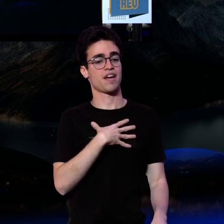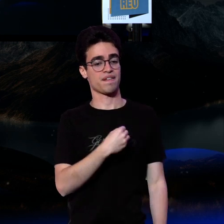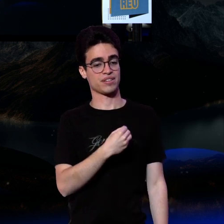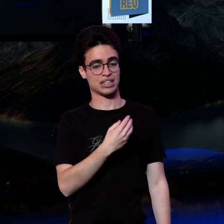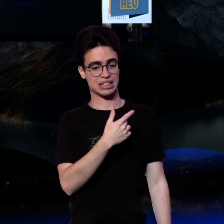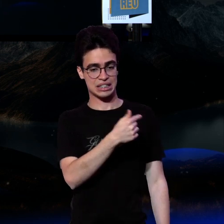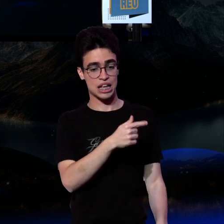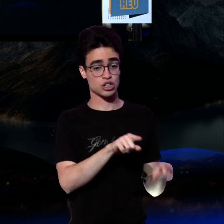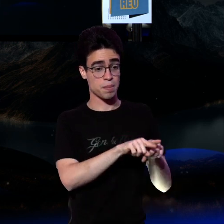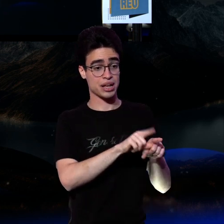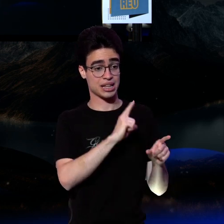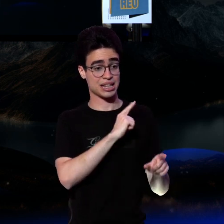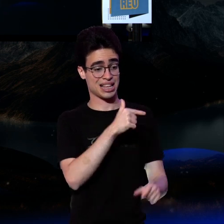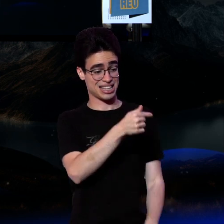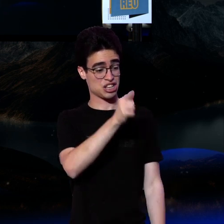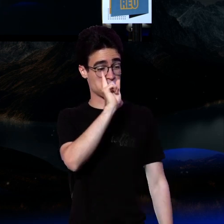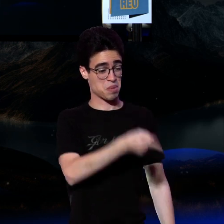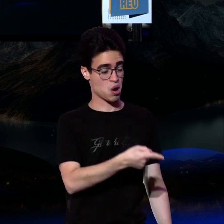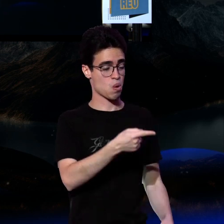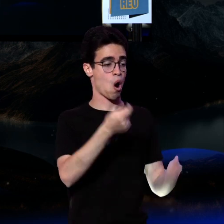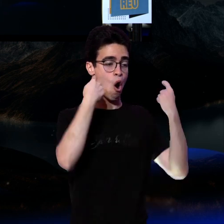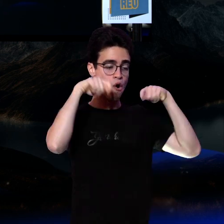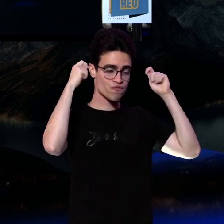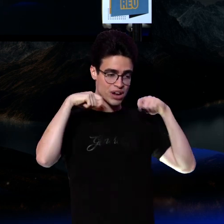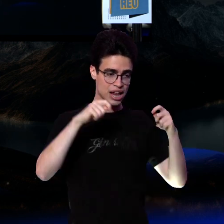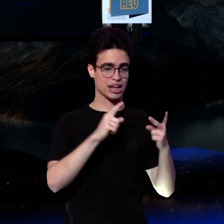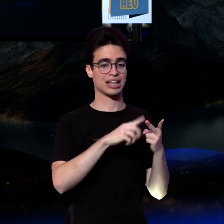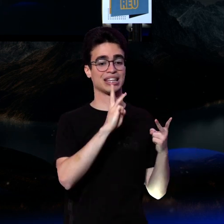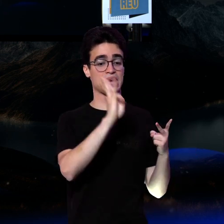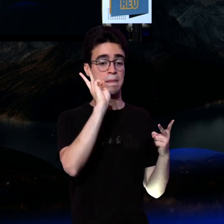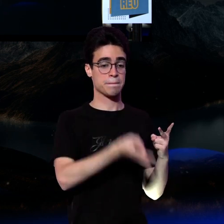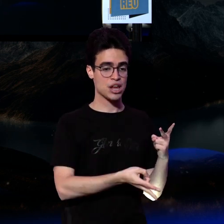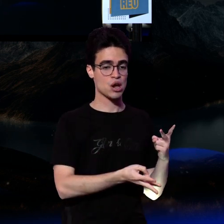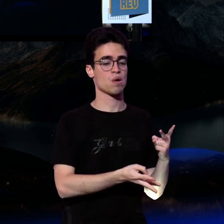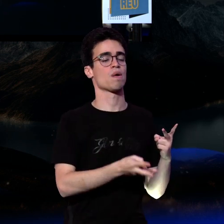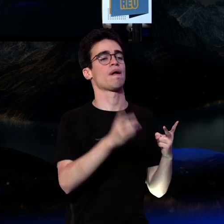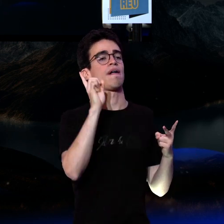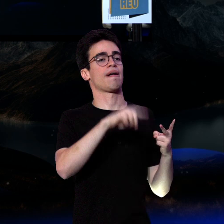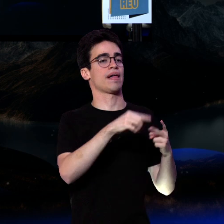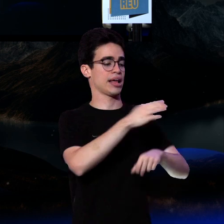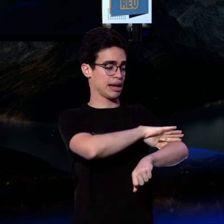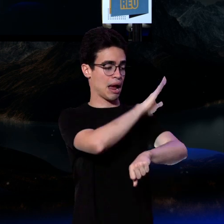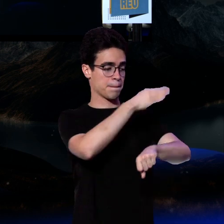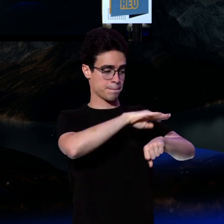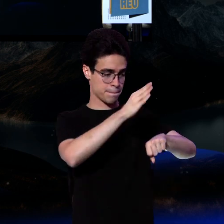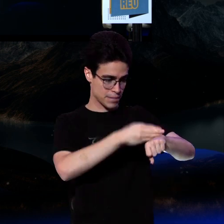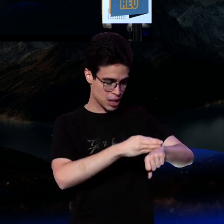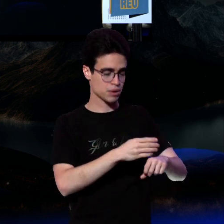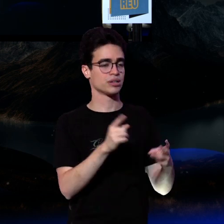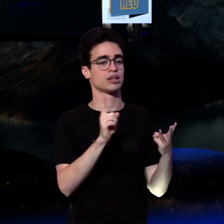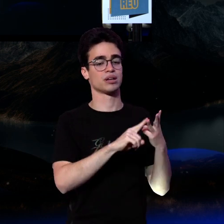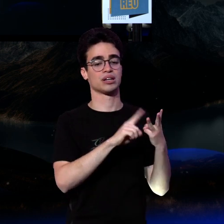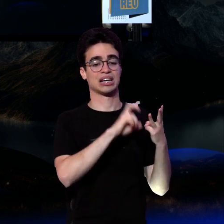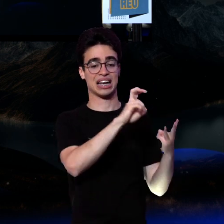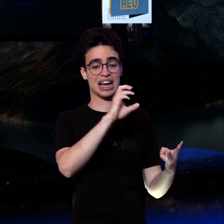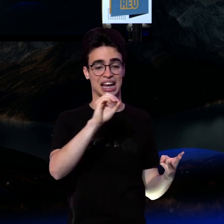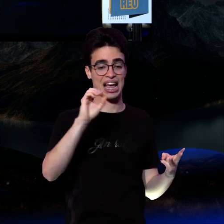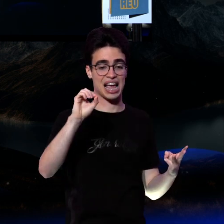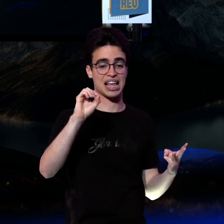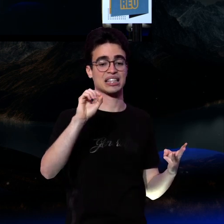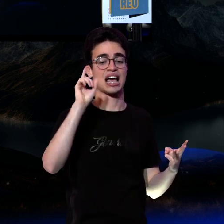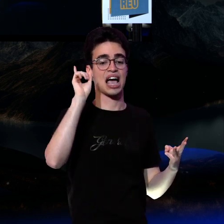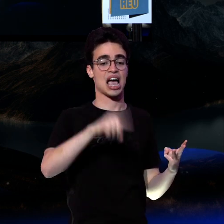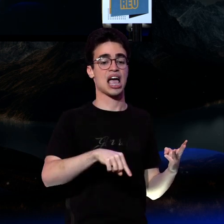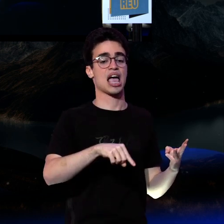Possuía 7.000 ovelhas, 3.000 camelos, 500 juntas de boi e 500 jumentas. O cara era rico